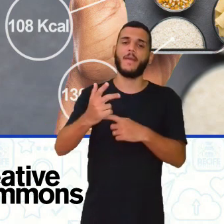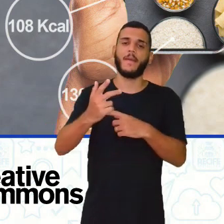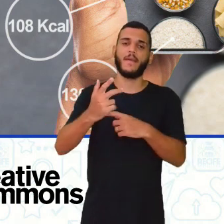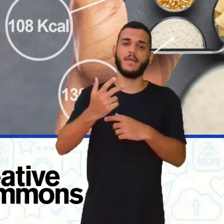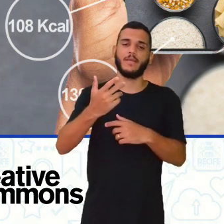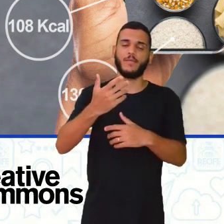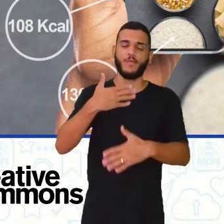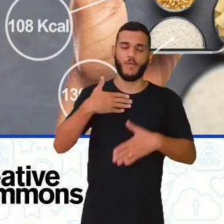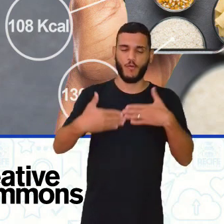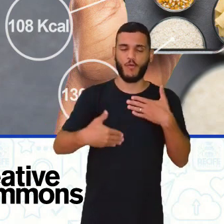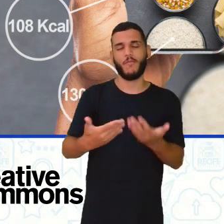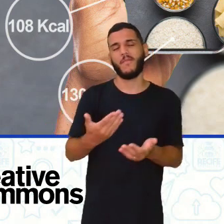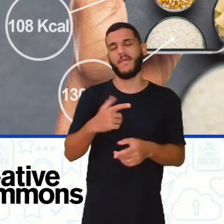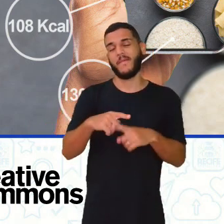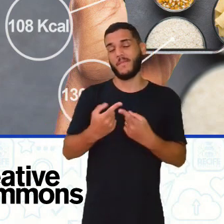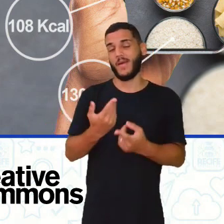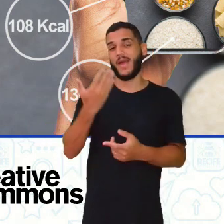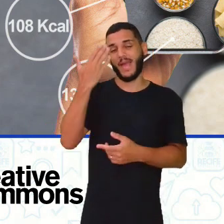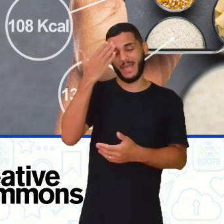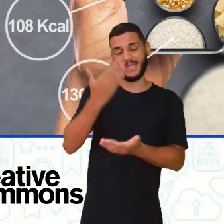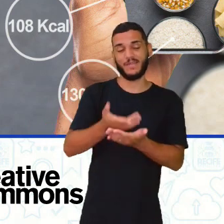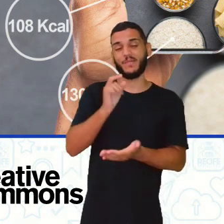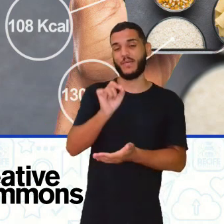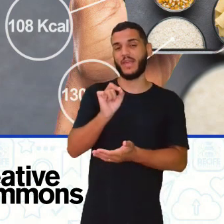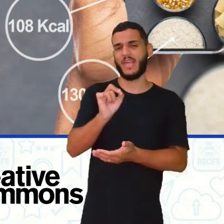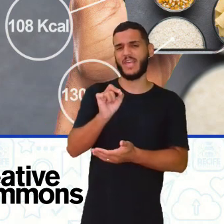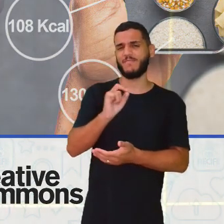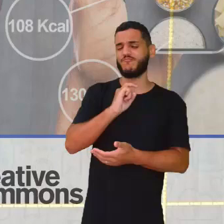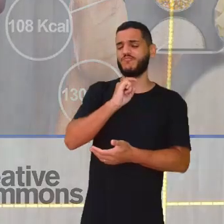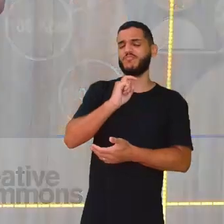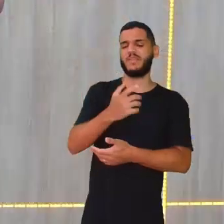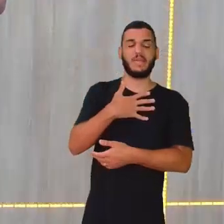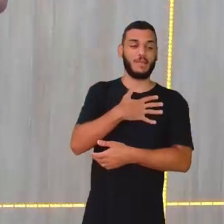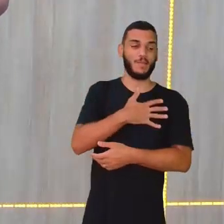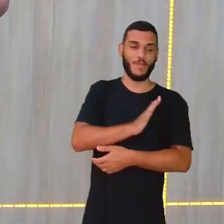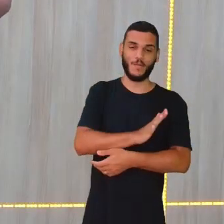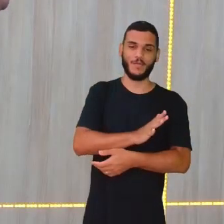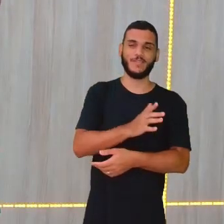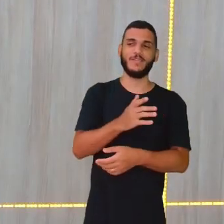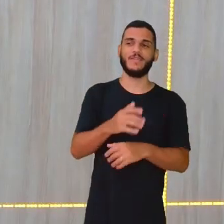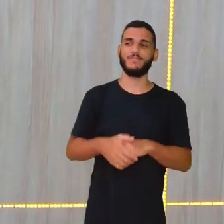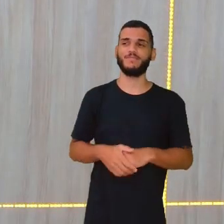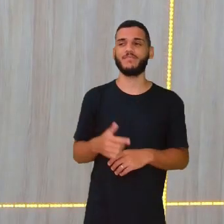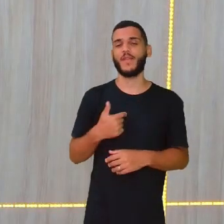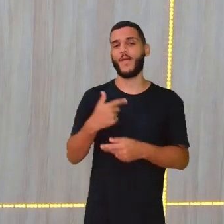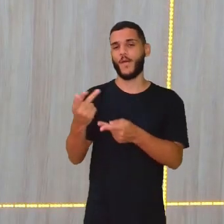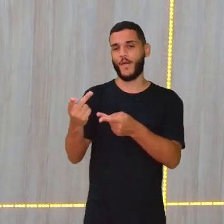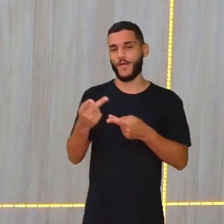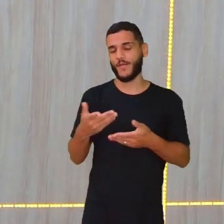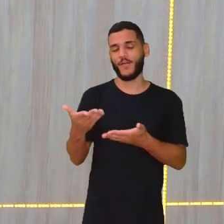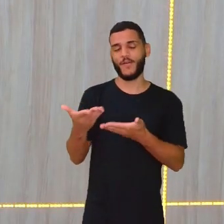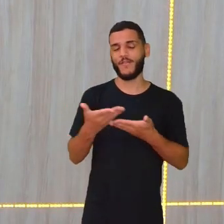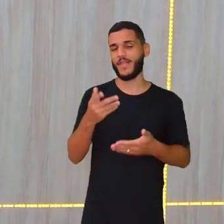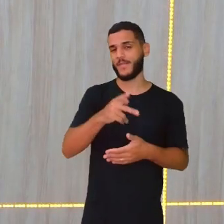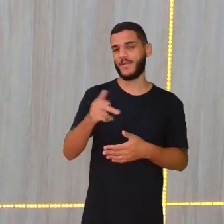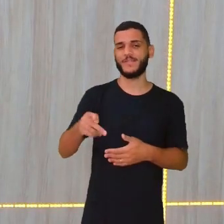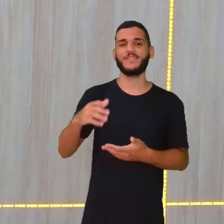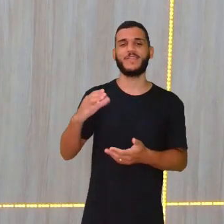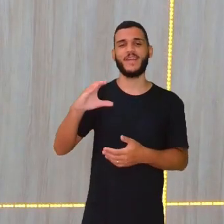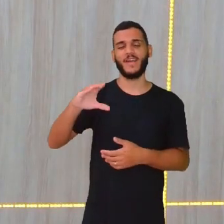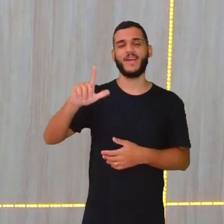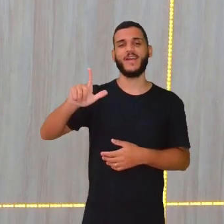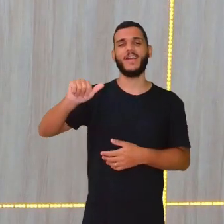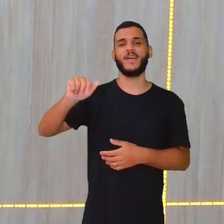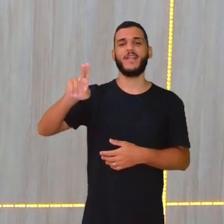eu acredito que ninguém gosta dessa reserva bem acumulada, não é isso? Eu vou chamar a professora Cláudia para ela se